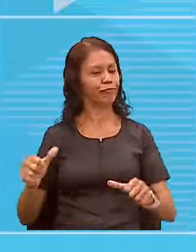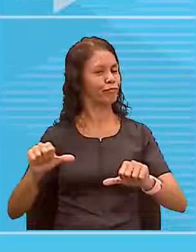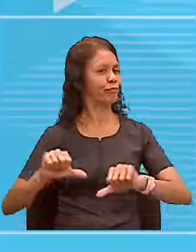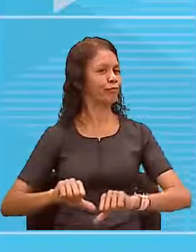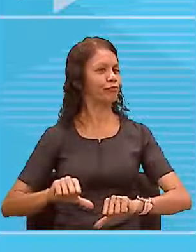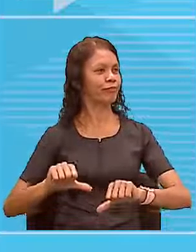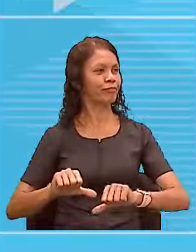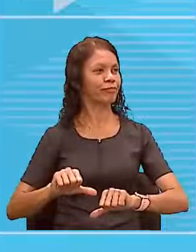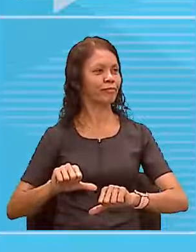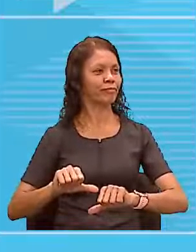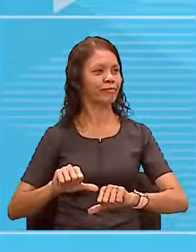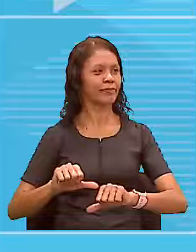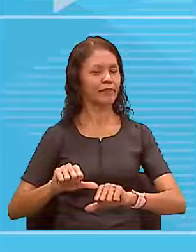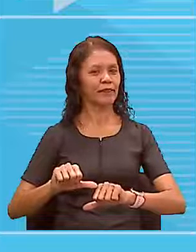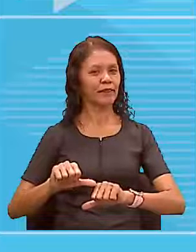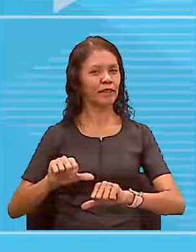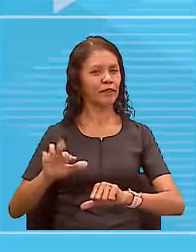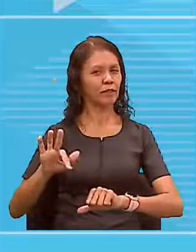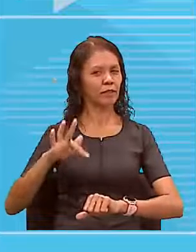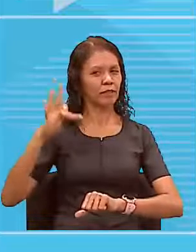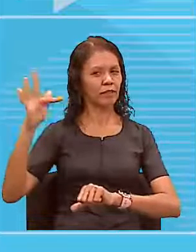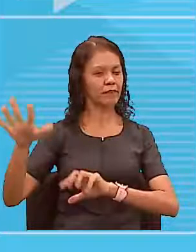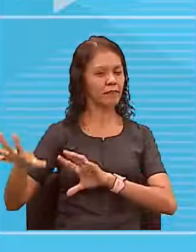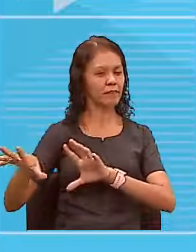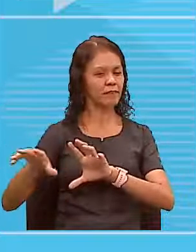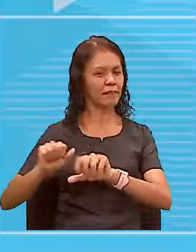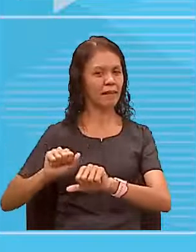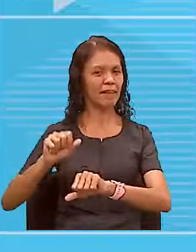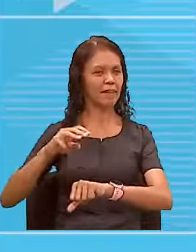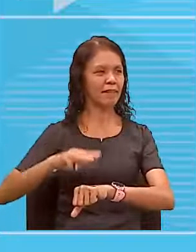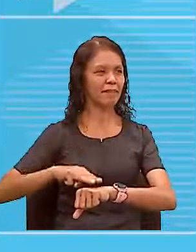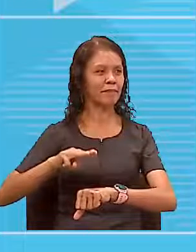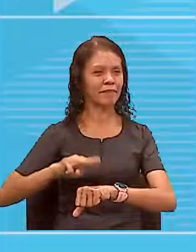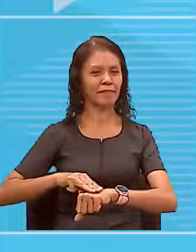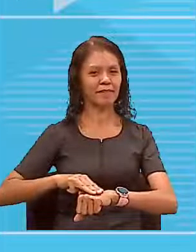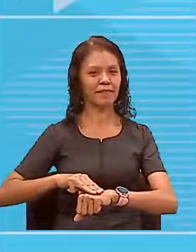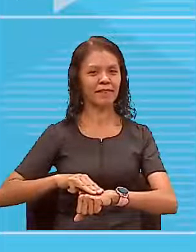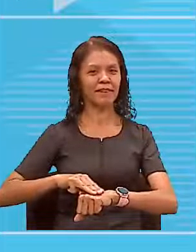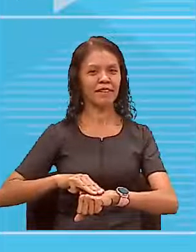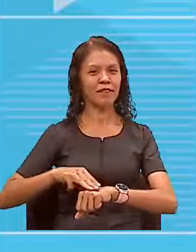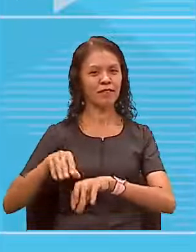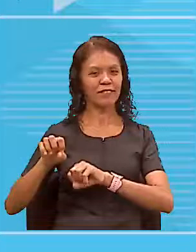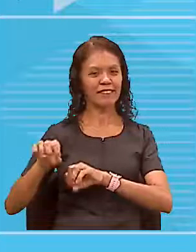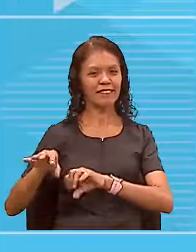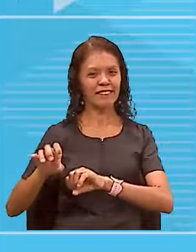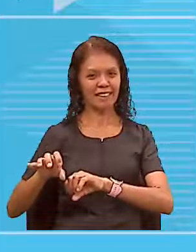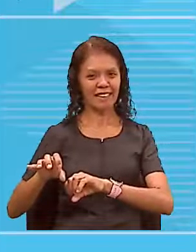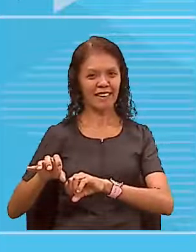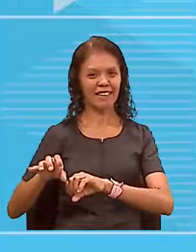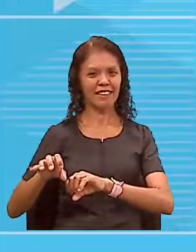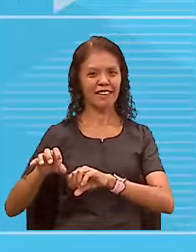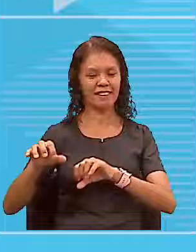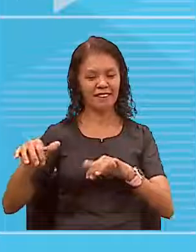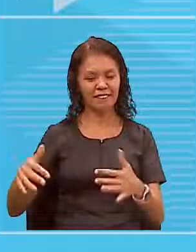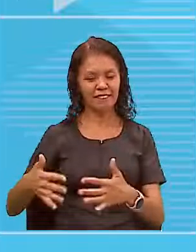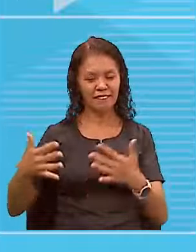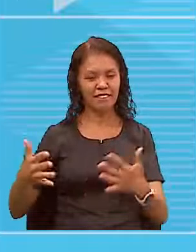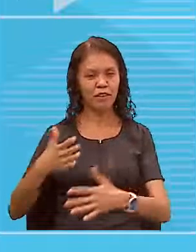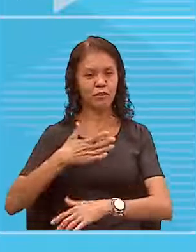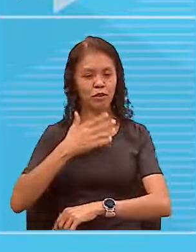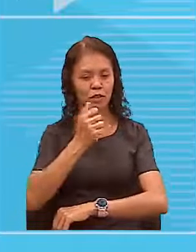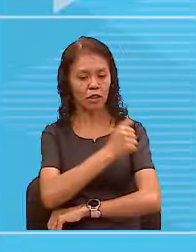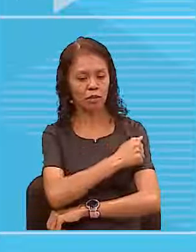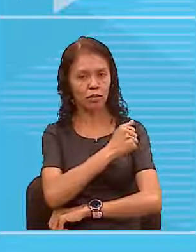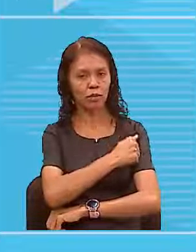Eu digo, um dia que eu me transformar em professor de matemática, eu vou fazer meus alunos se apaixonarem por matemática,